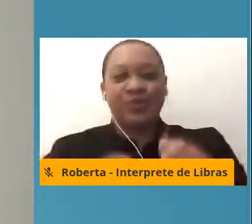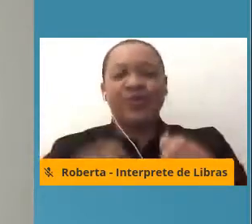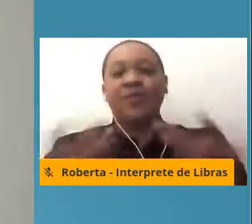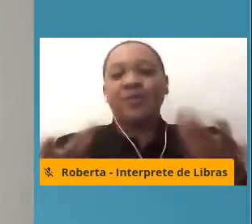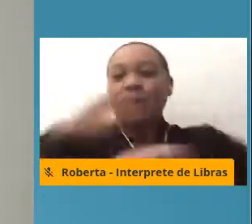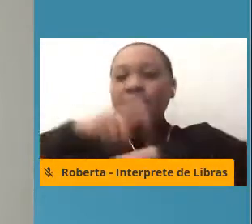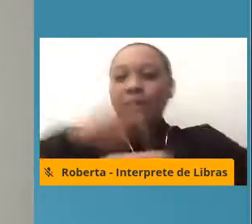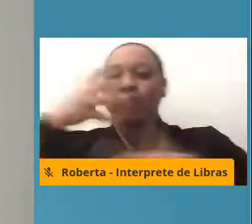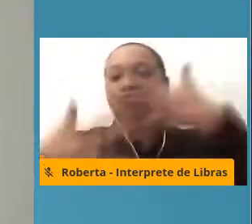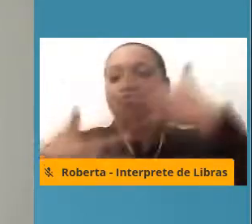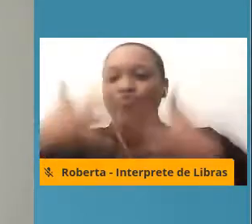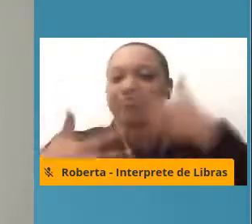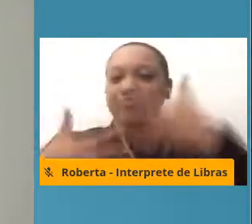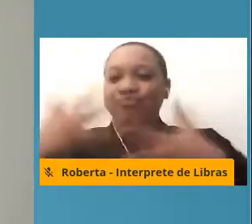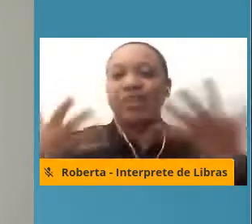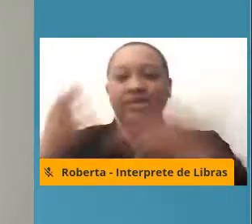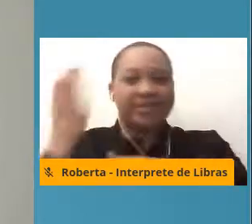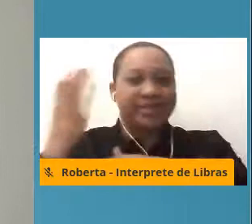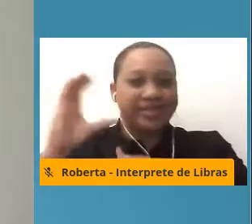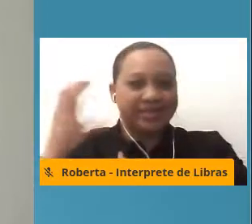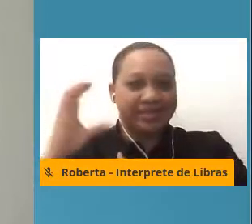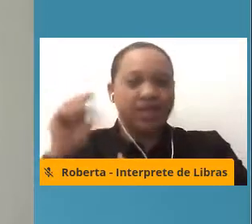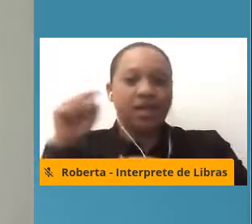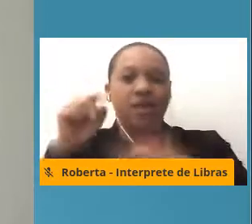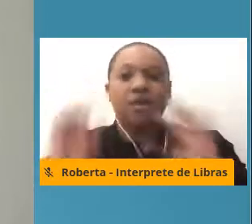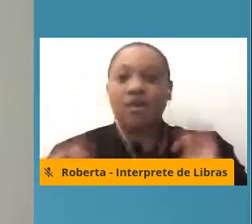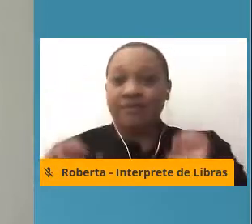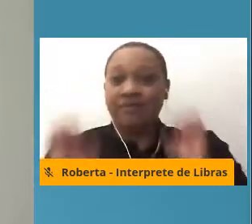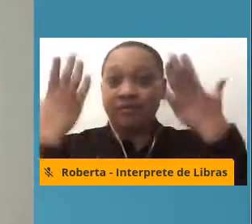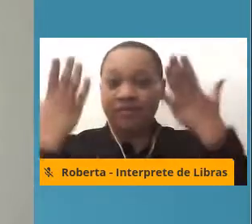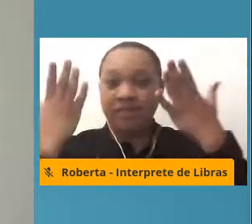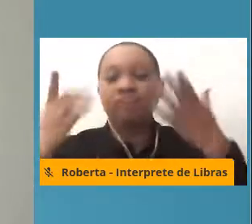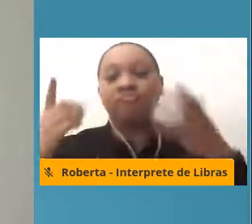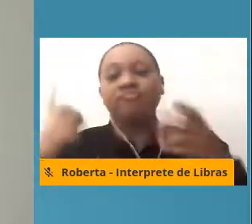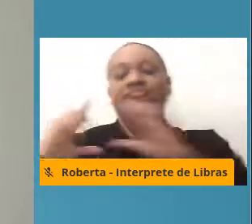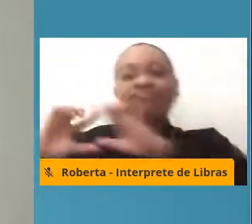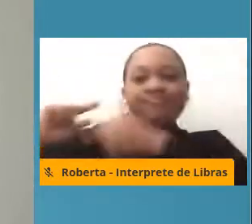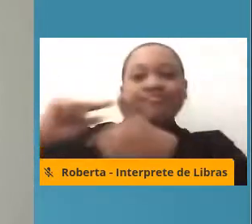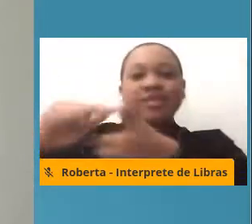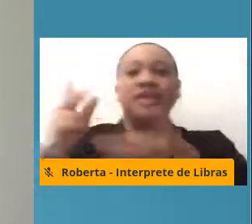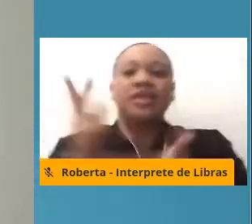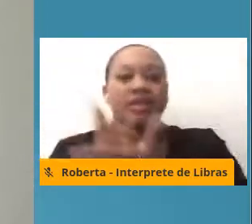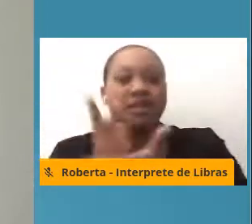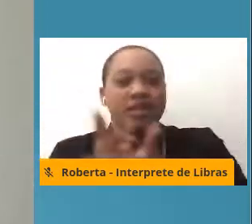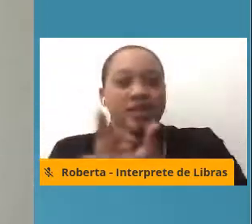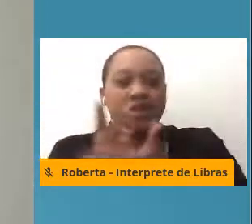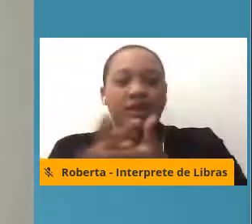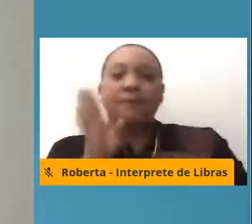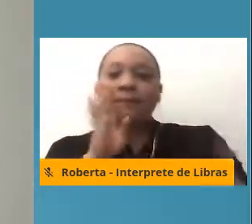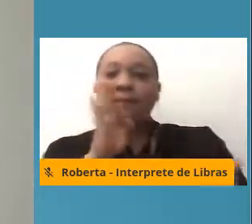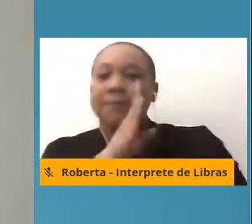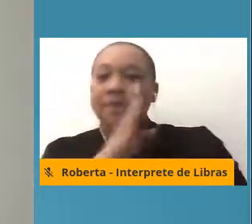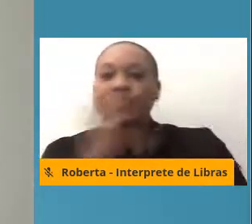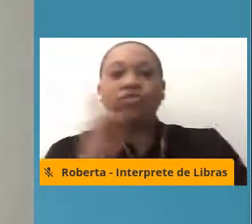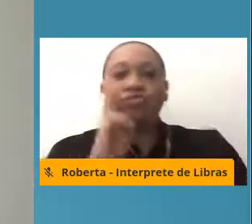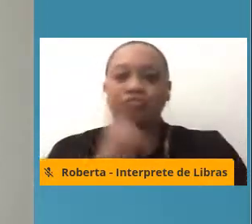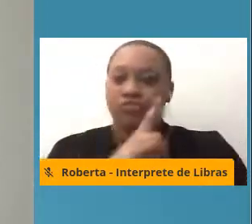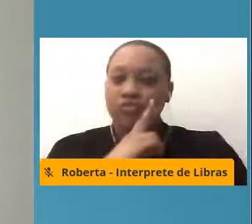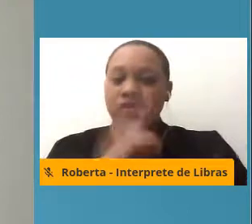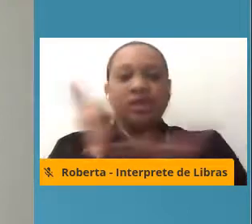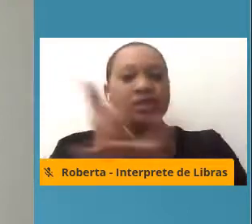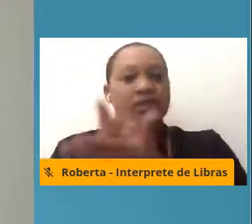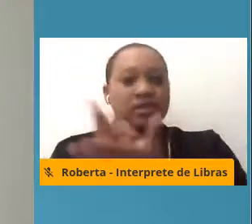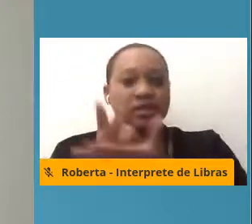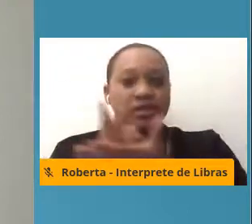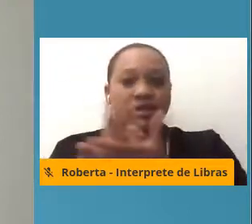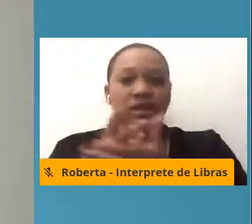Esse evento é um evento que tradicionalmente é realizado em bares e restaurantes, que costuma